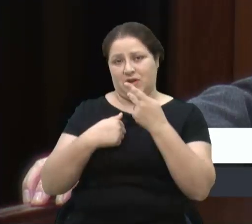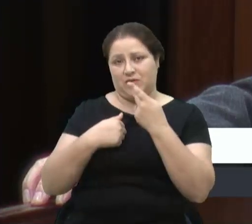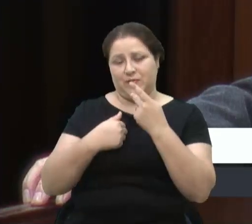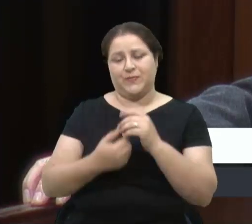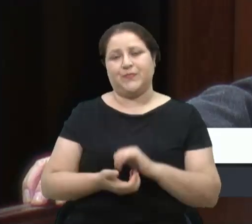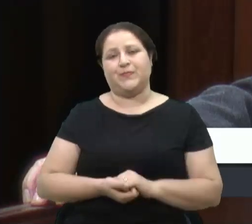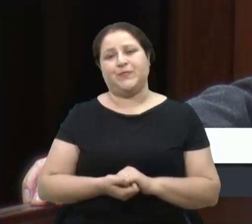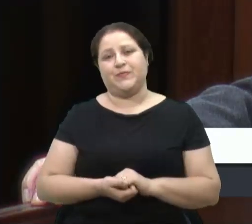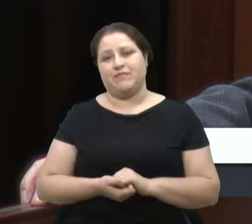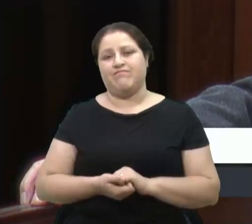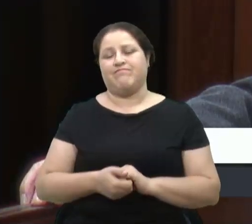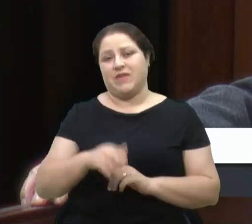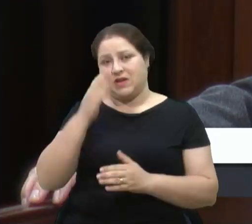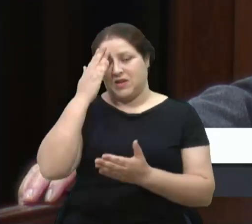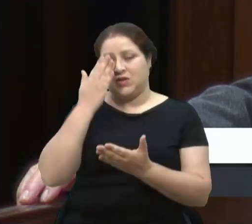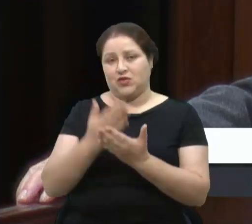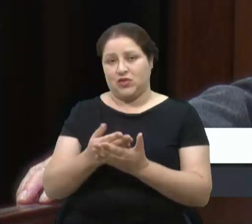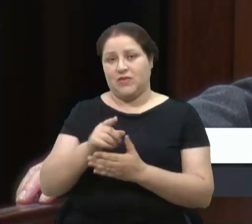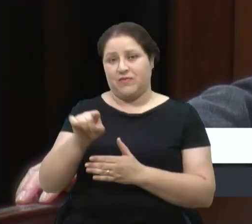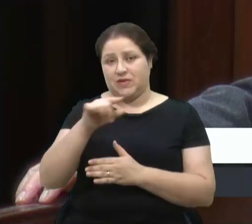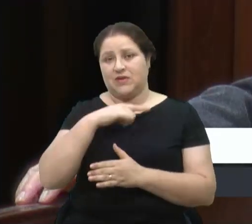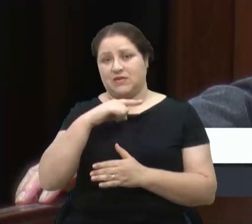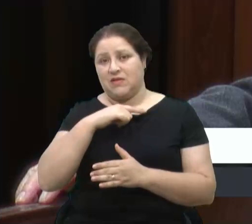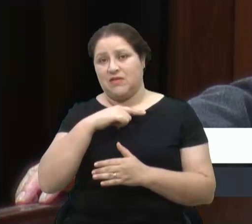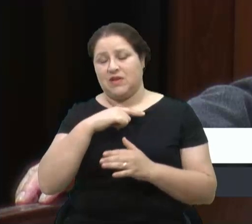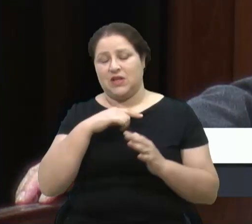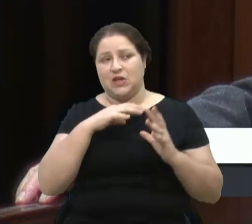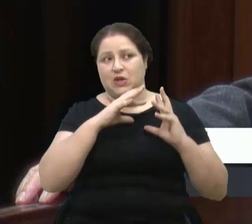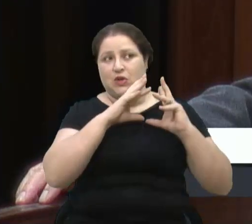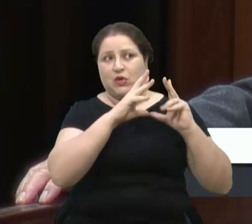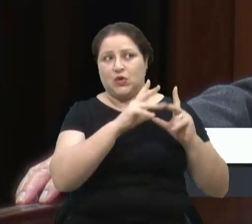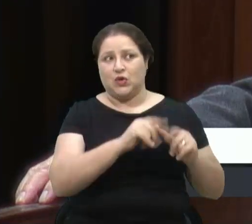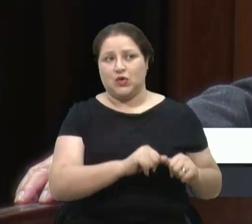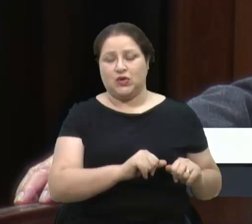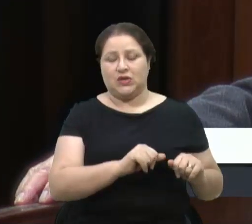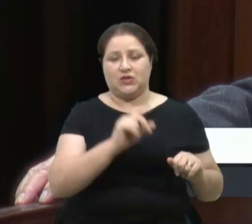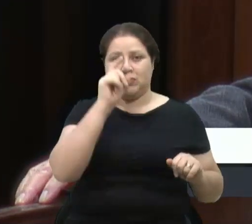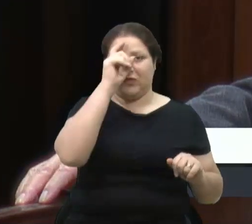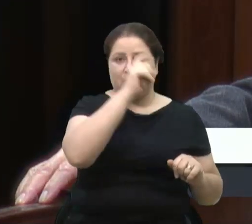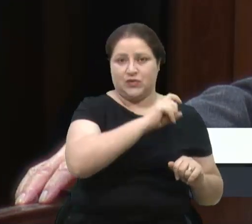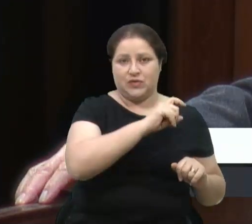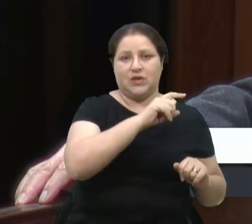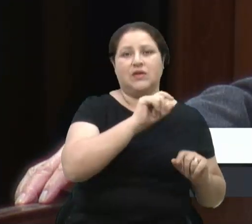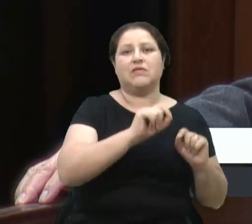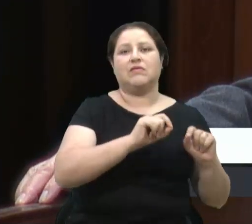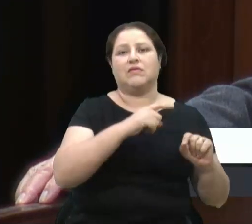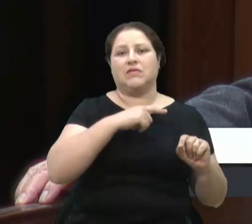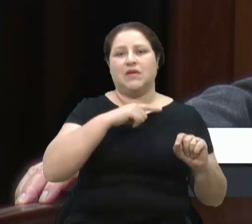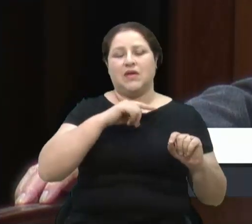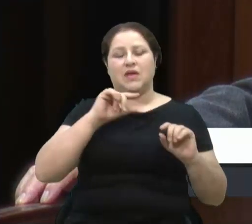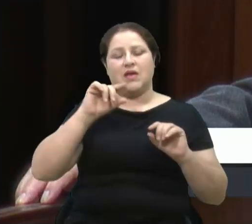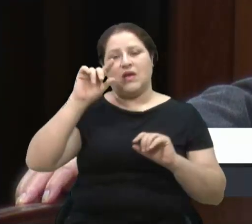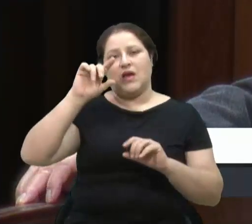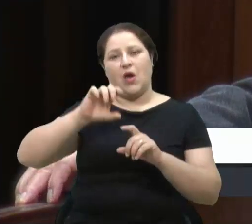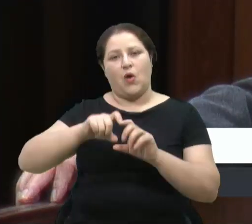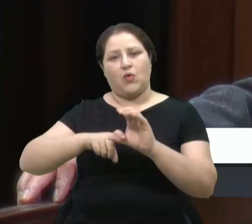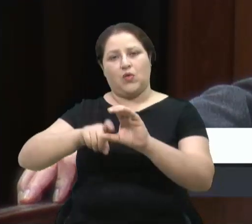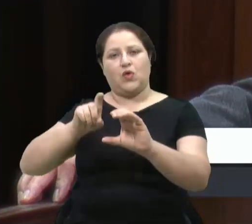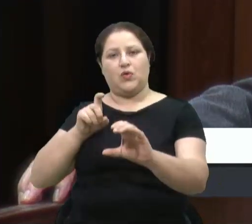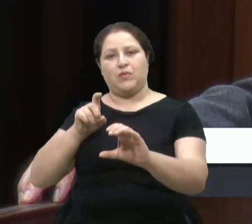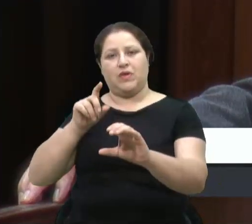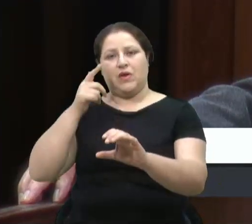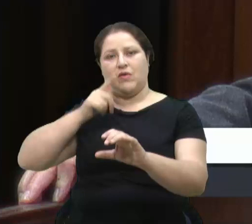nisso vocês têm ao mesmo tempo que tem todas as dificuldades vocês têm uma autonomia muito grande de fazer